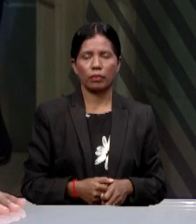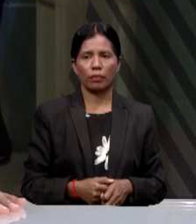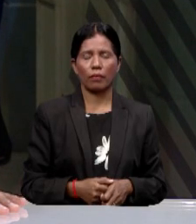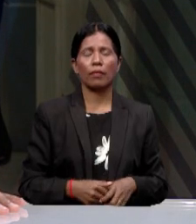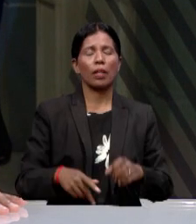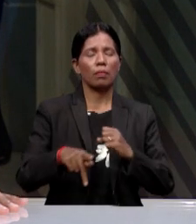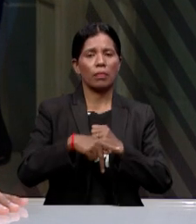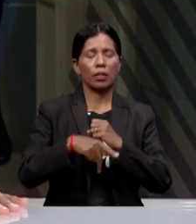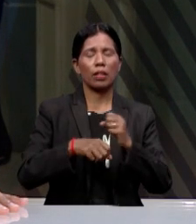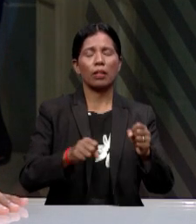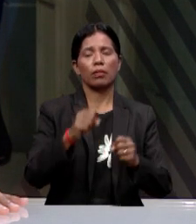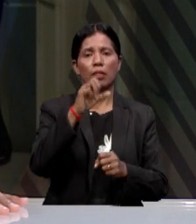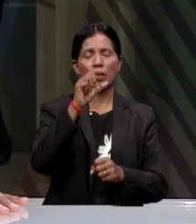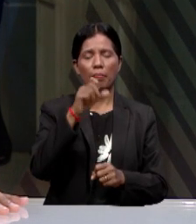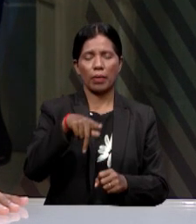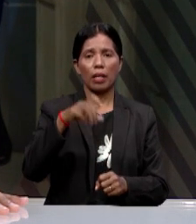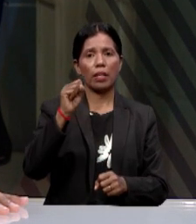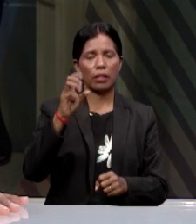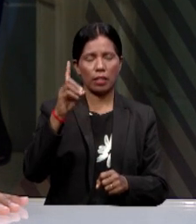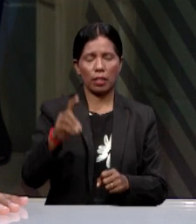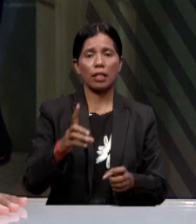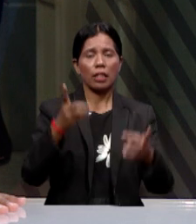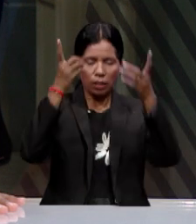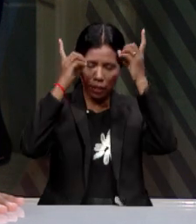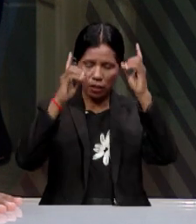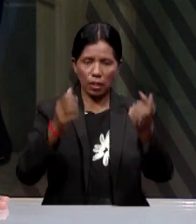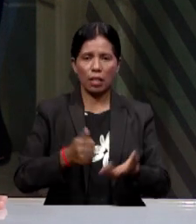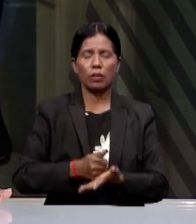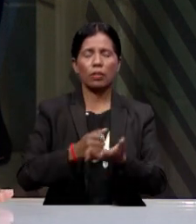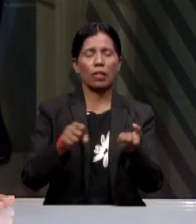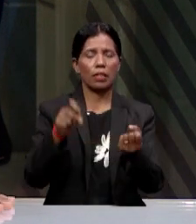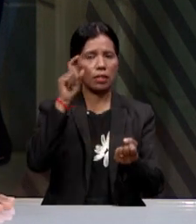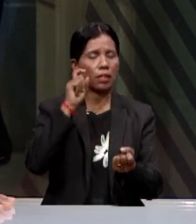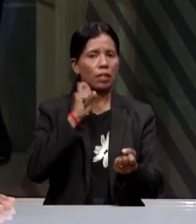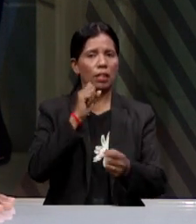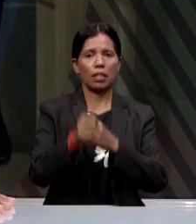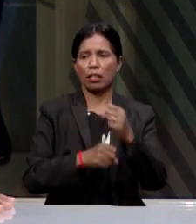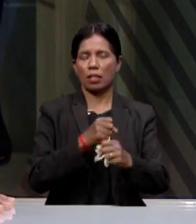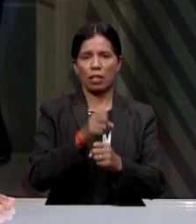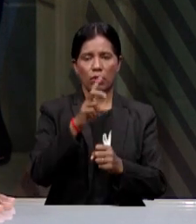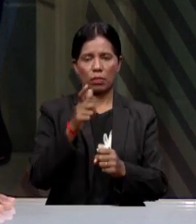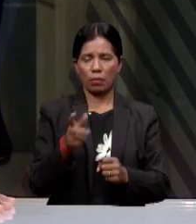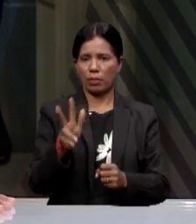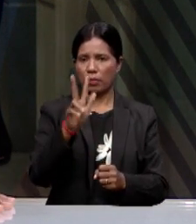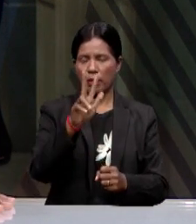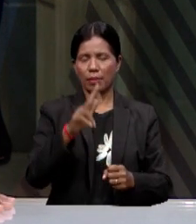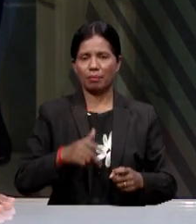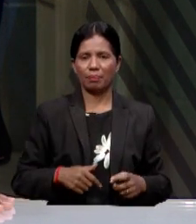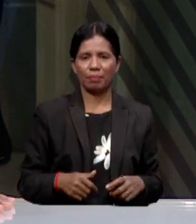Partido Socialdemócrata decide apoyo a Xanana Guzmán y elección parlamentar Tina Rijun Rua Rulés Sintolo.